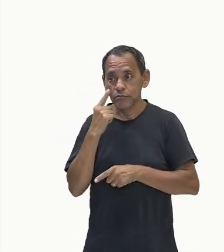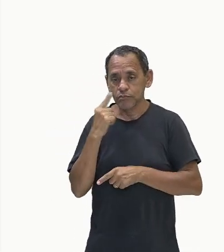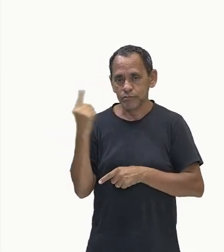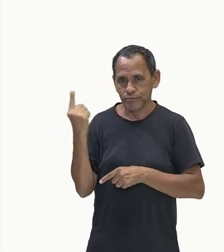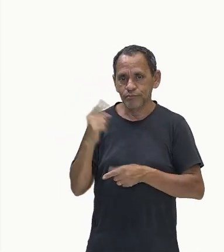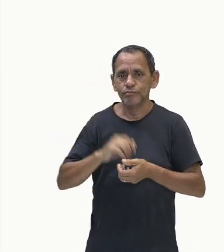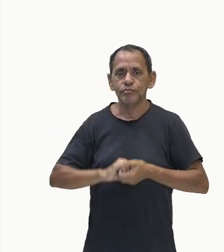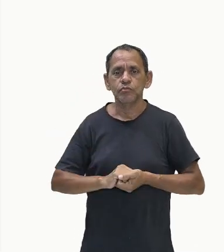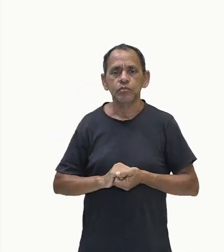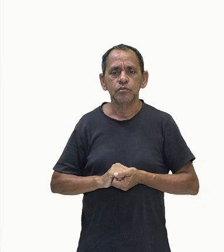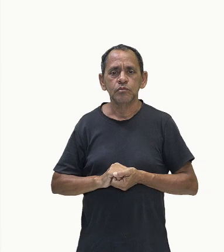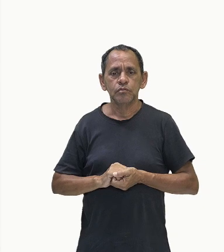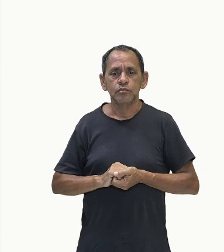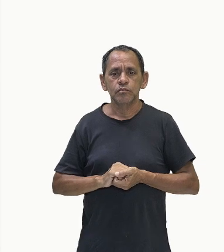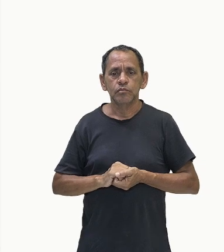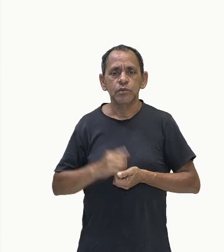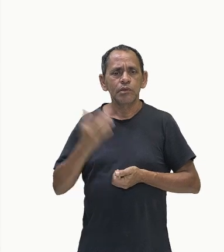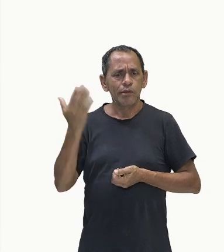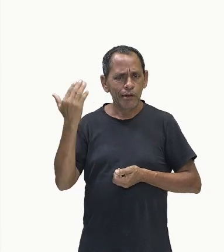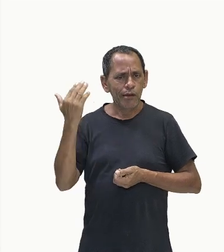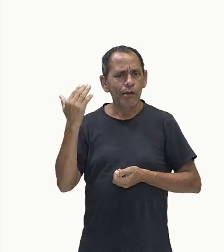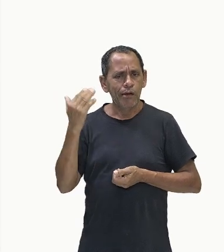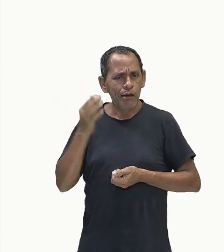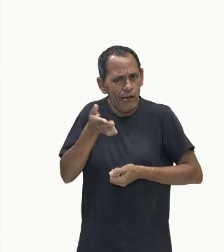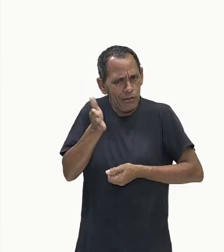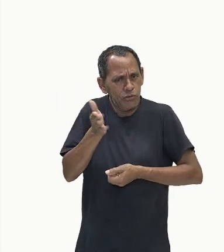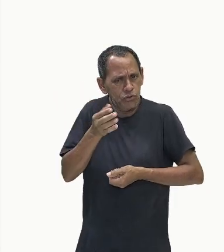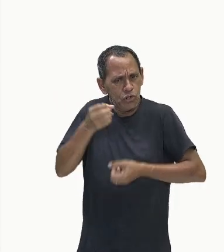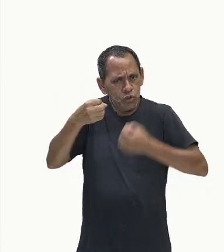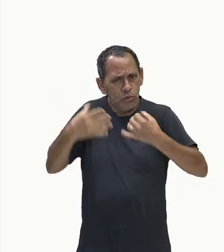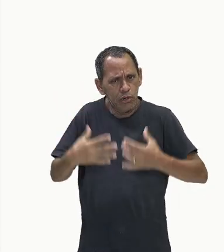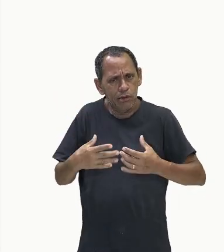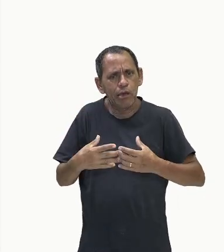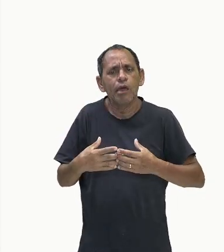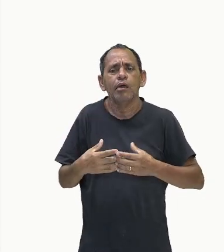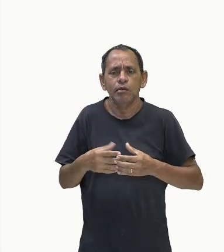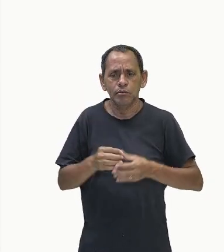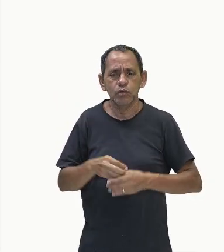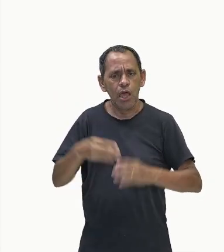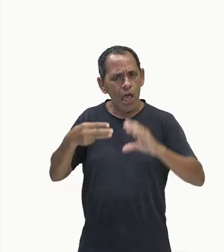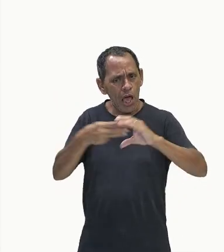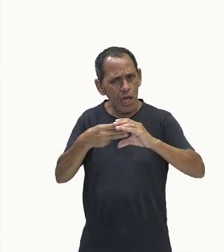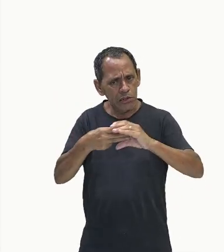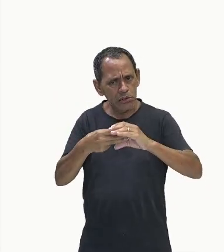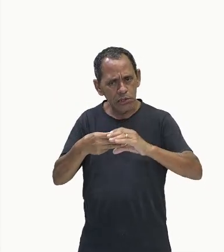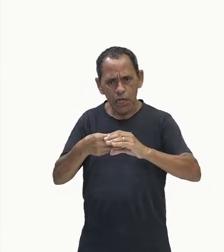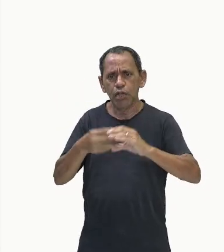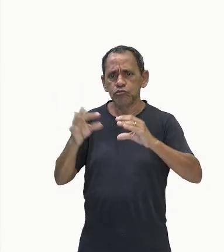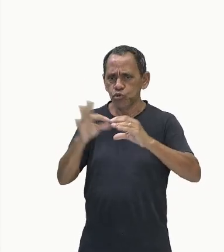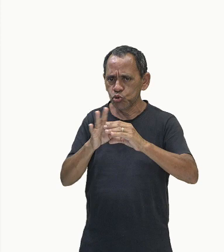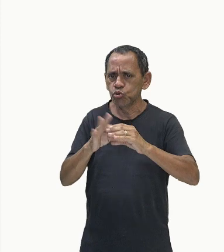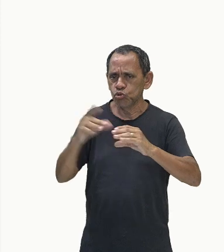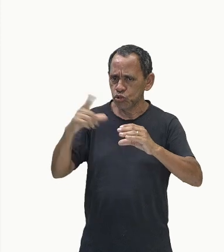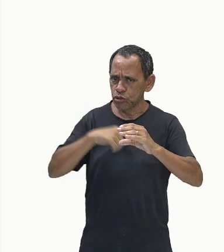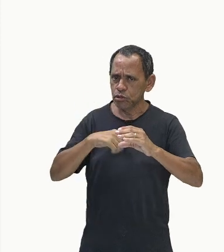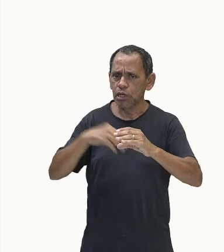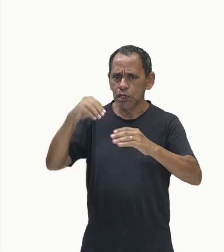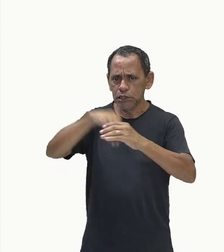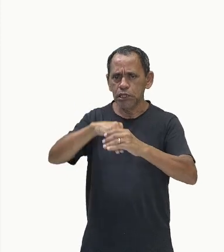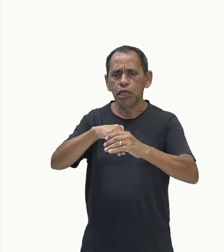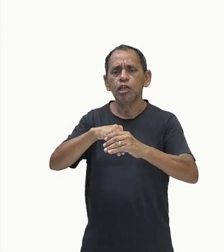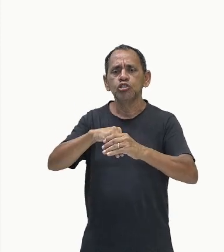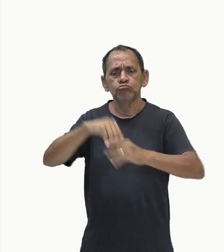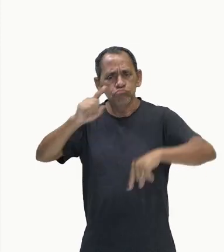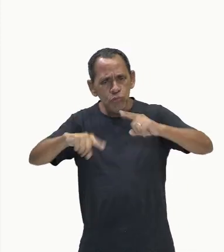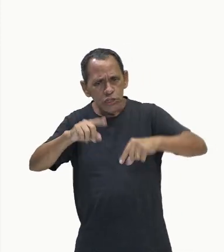já comentei com vocês, que a célula tem o seu núcleo, lá dentro tem um material genético que quando ele está